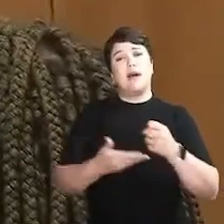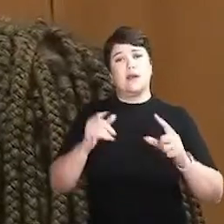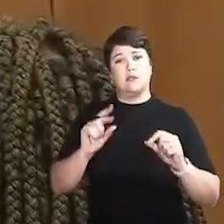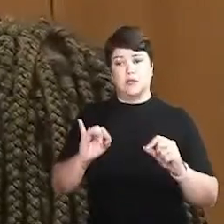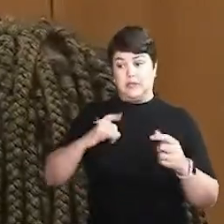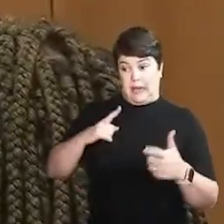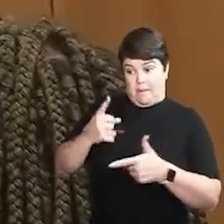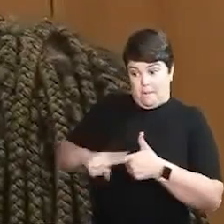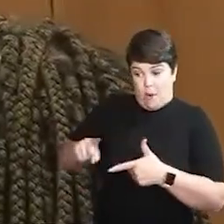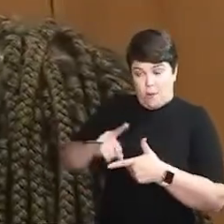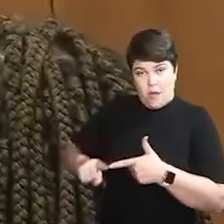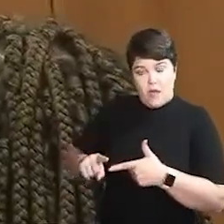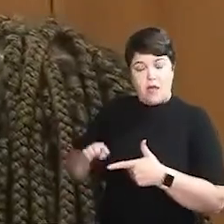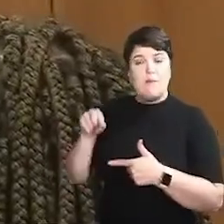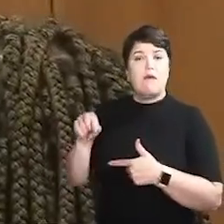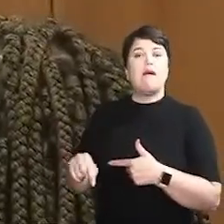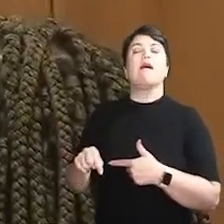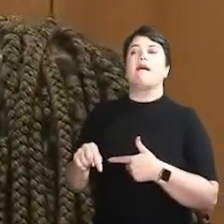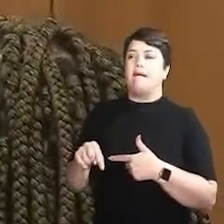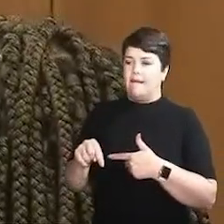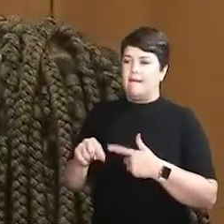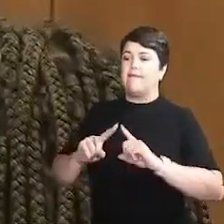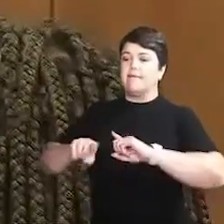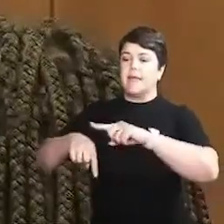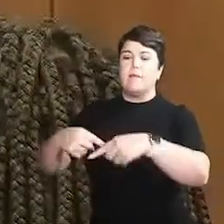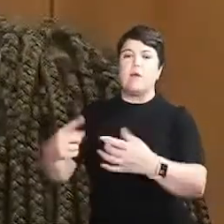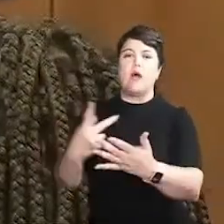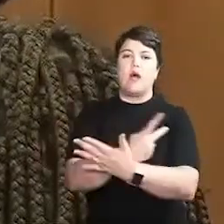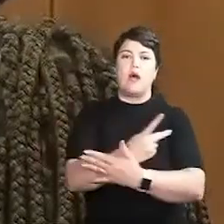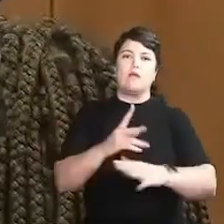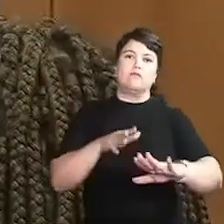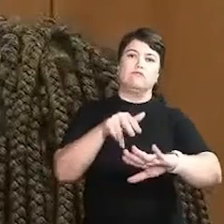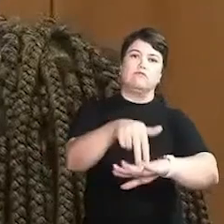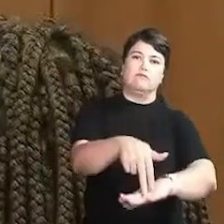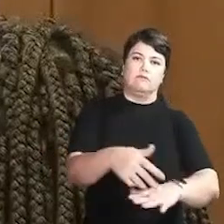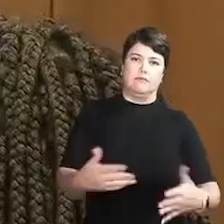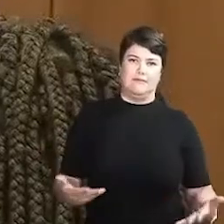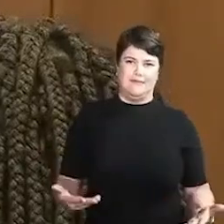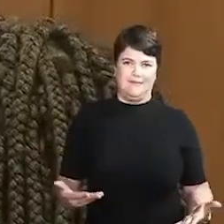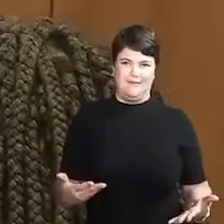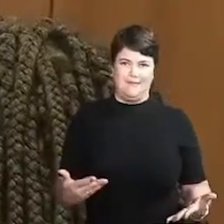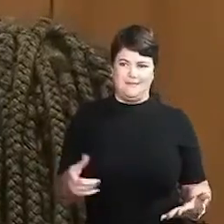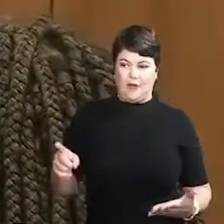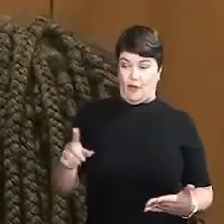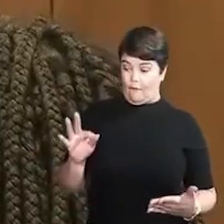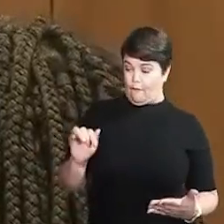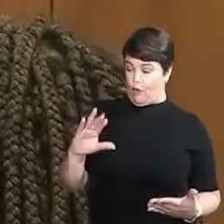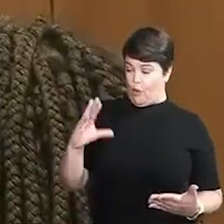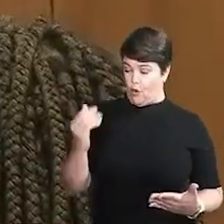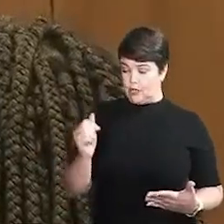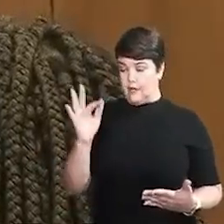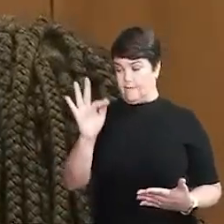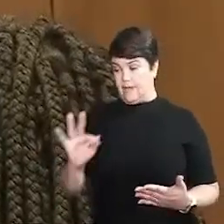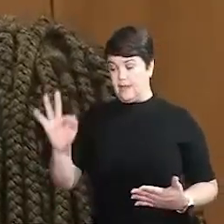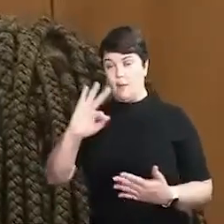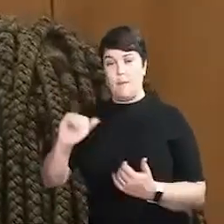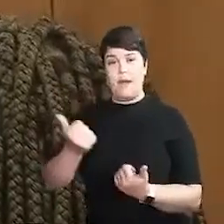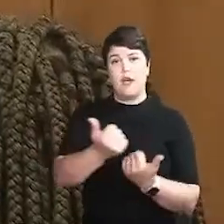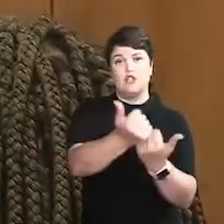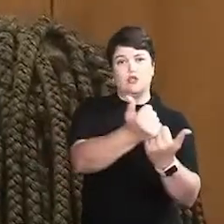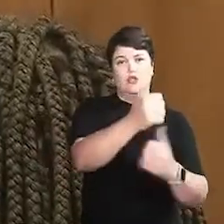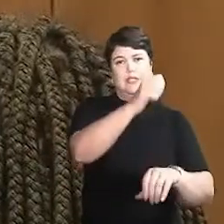crise E aí ocorrer o concurso das forças federais para auxiliar